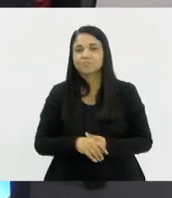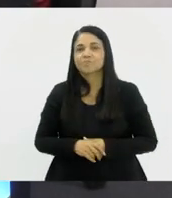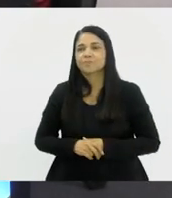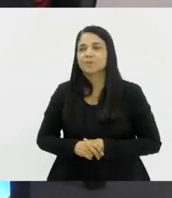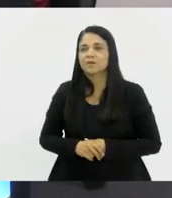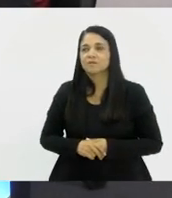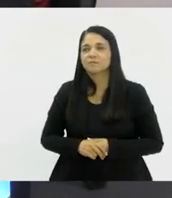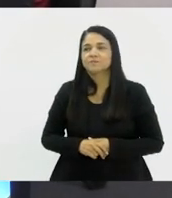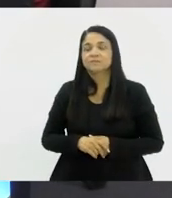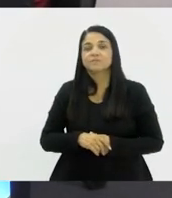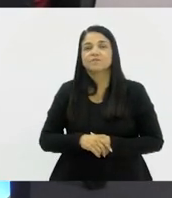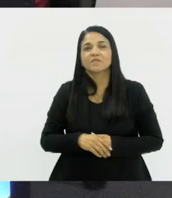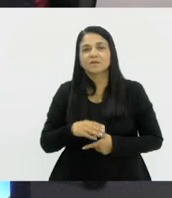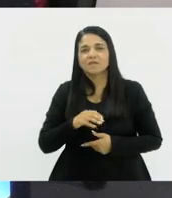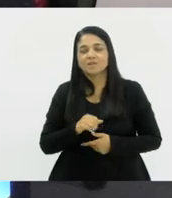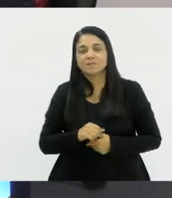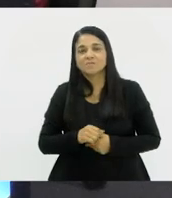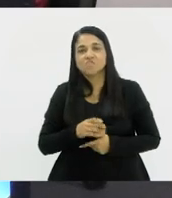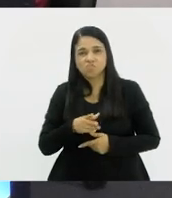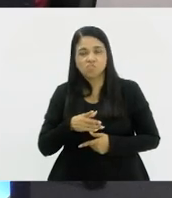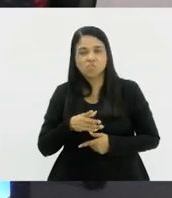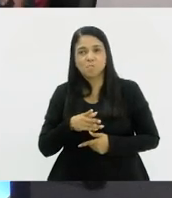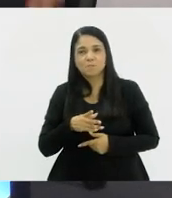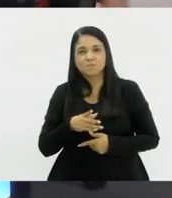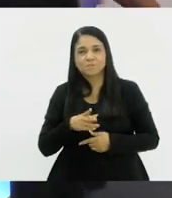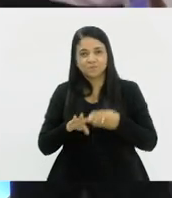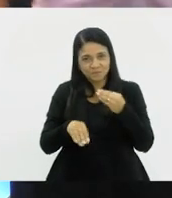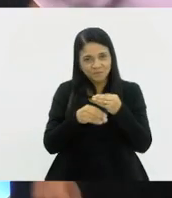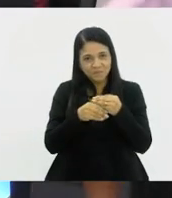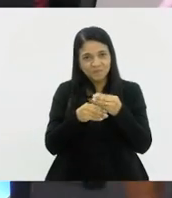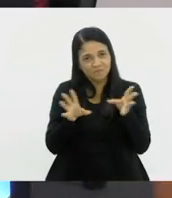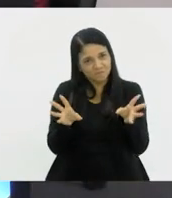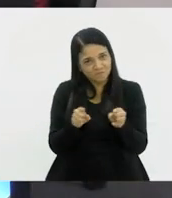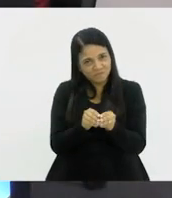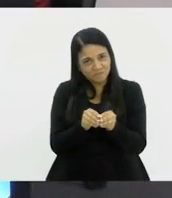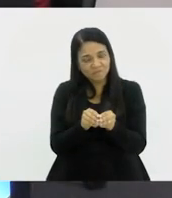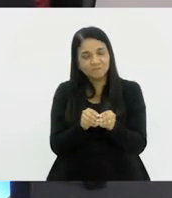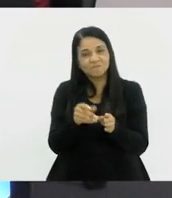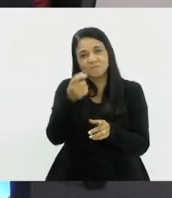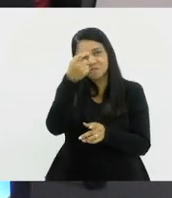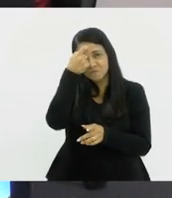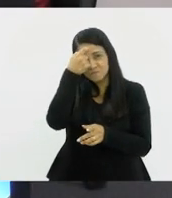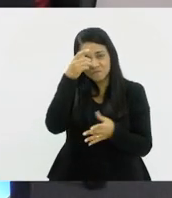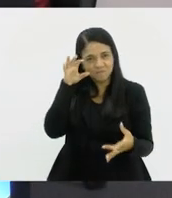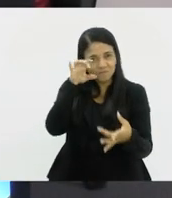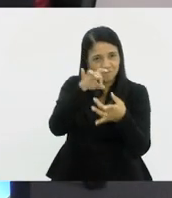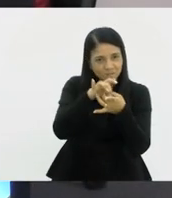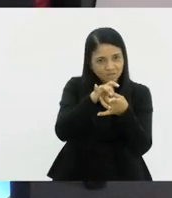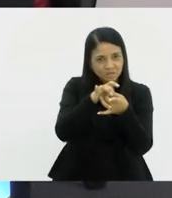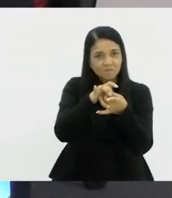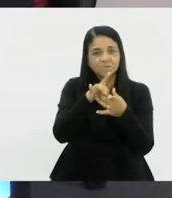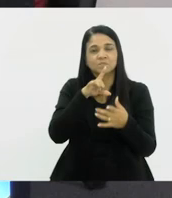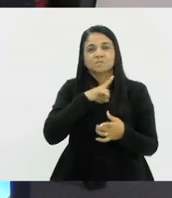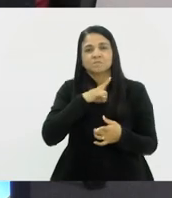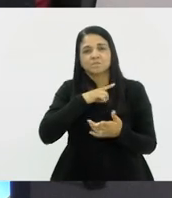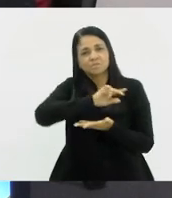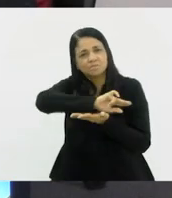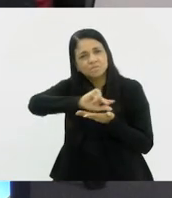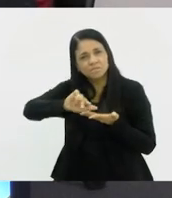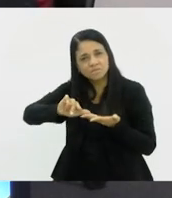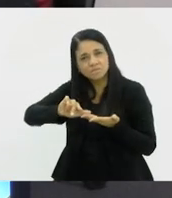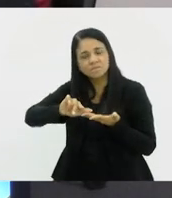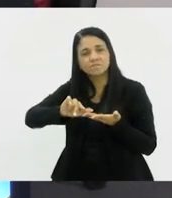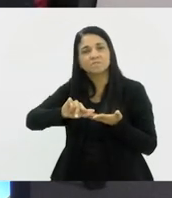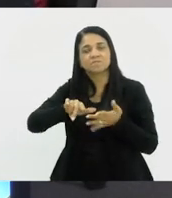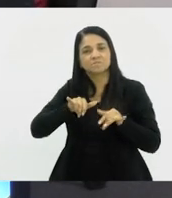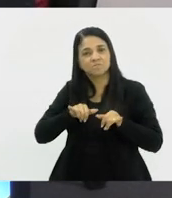ligado alô alô eh só para só para concluir nesse nesse raciocínio né a gente tem vários mercados de